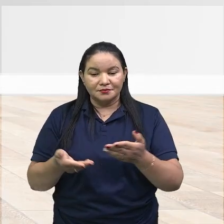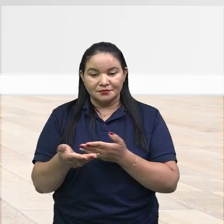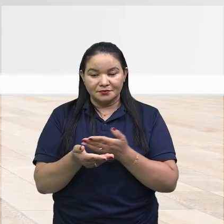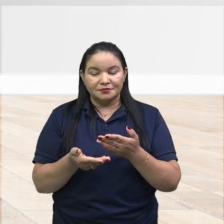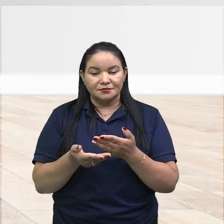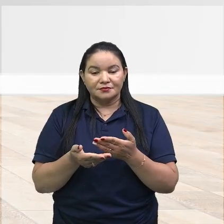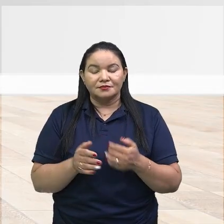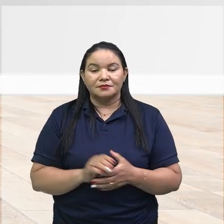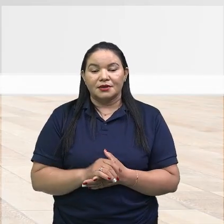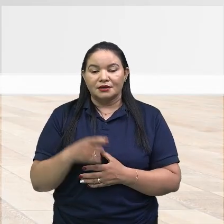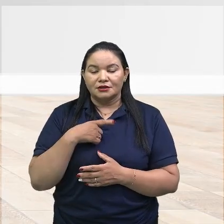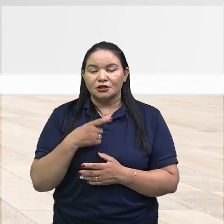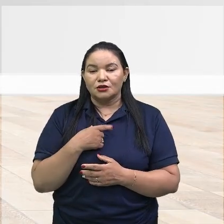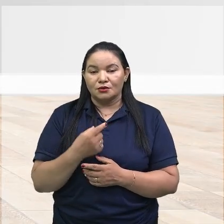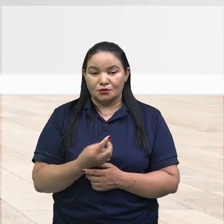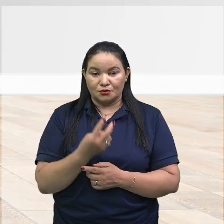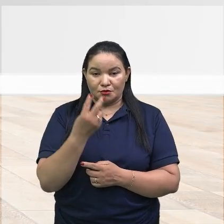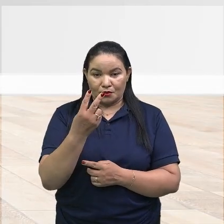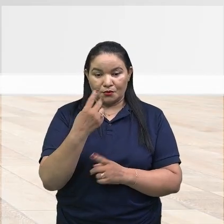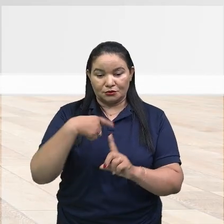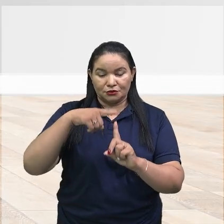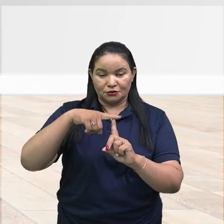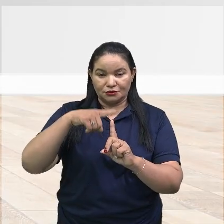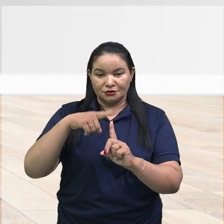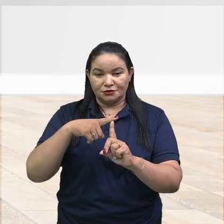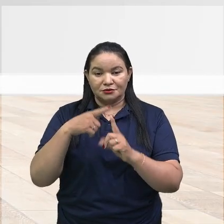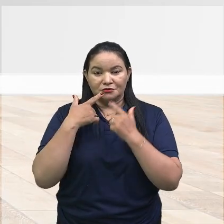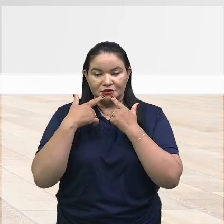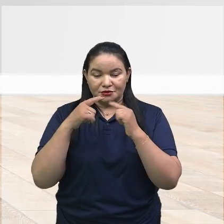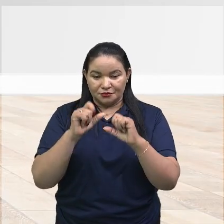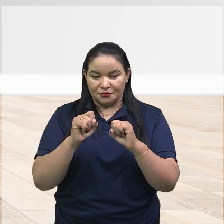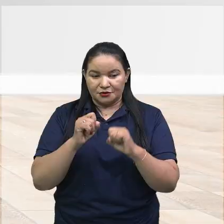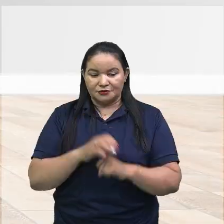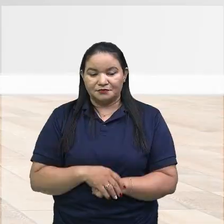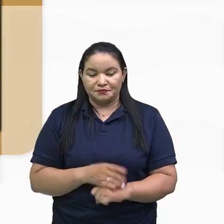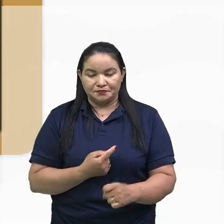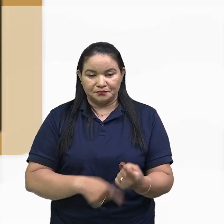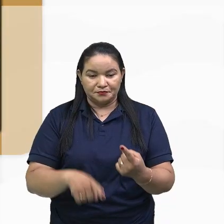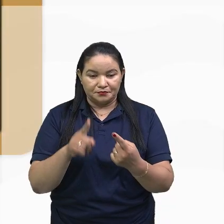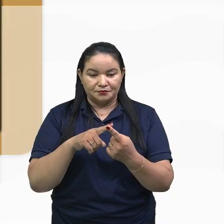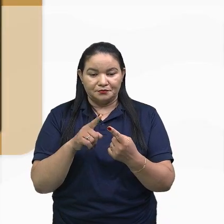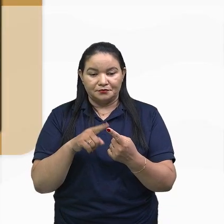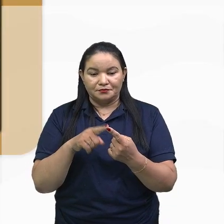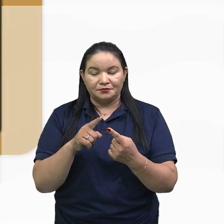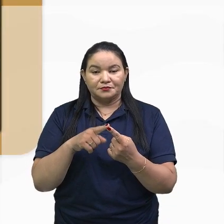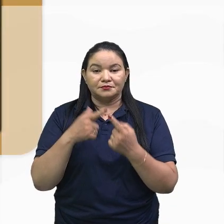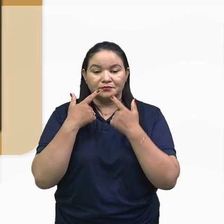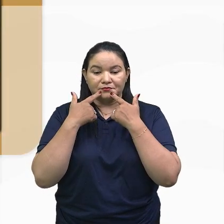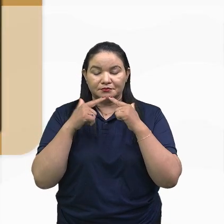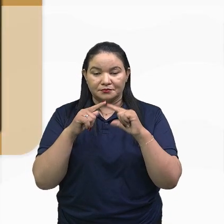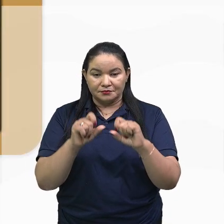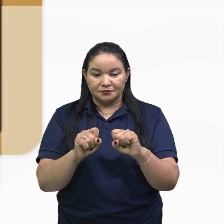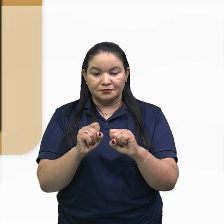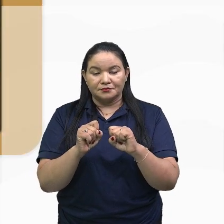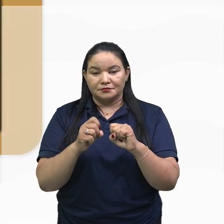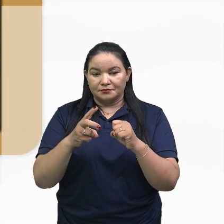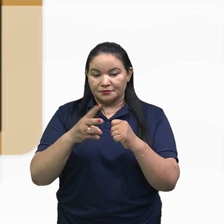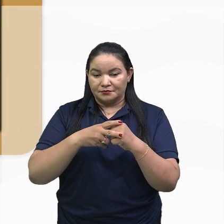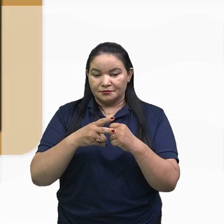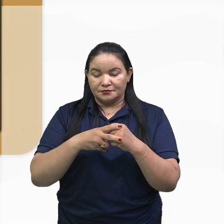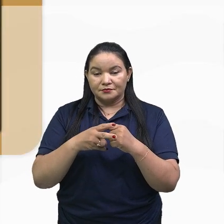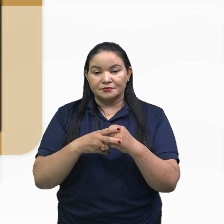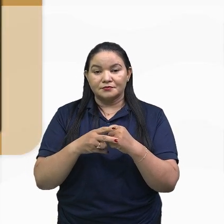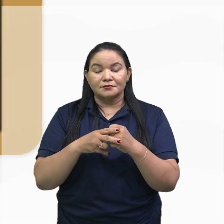temos 2 tipos de linguagem, né? Basicamente, que é a linguagem verbal e a linguagem